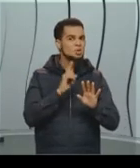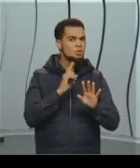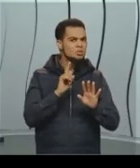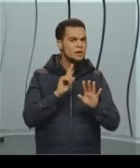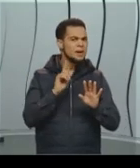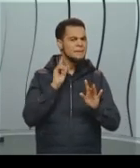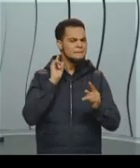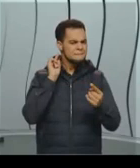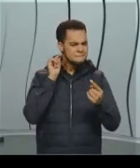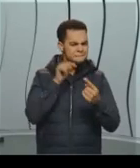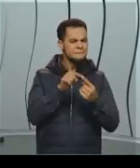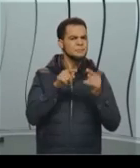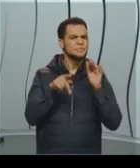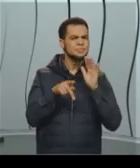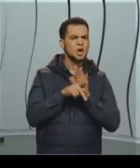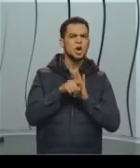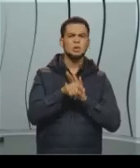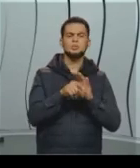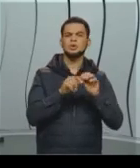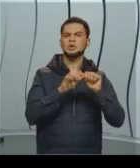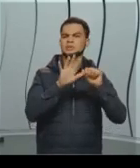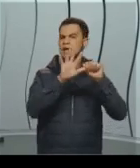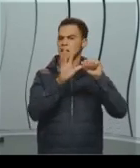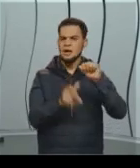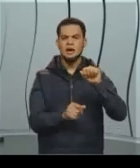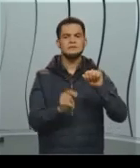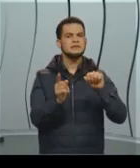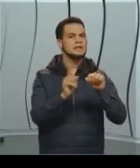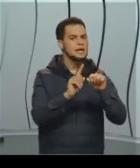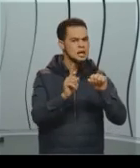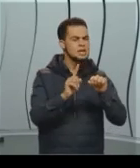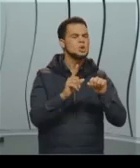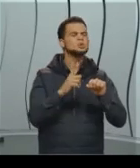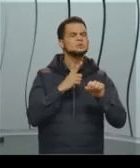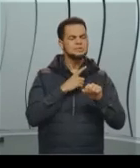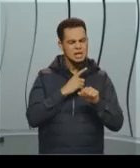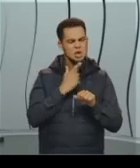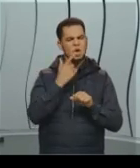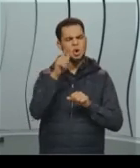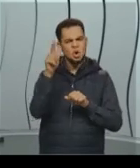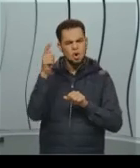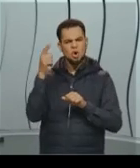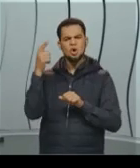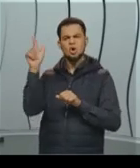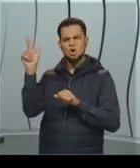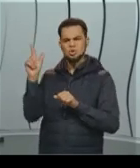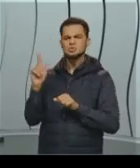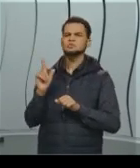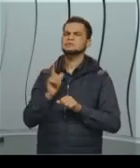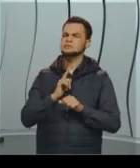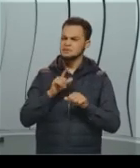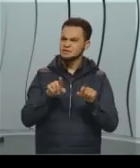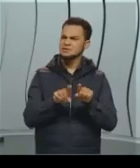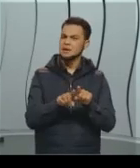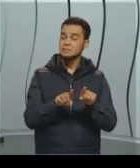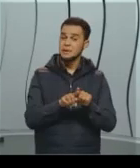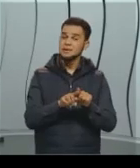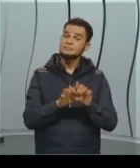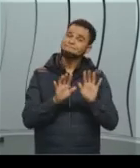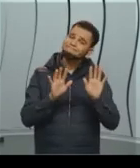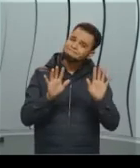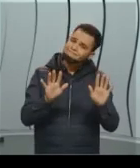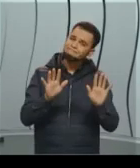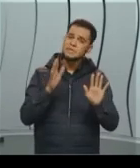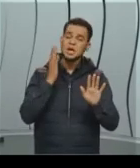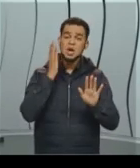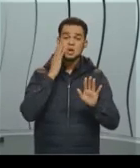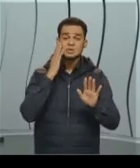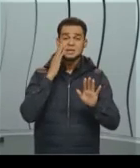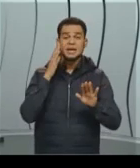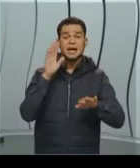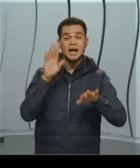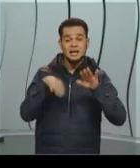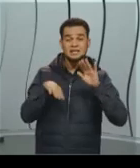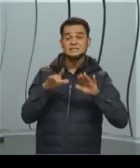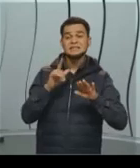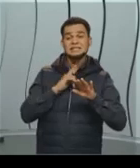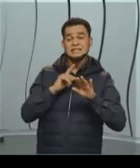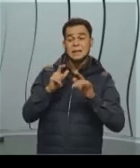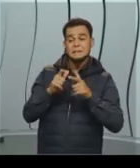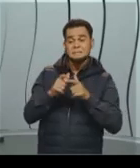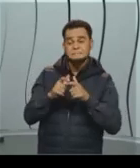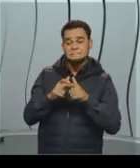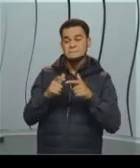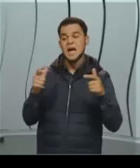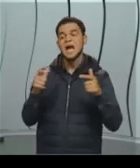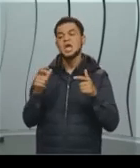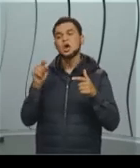África. Elas existem no mundo como um todo. Por alguma questão, a gente pode ter uma concentração maior numa região ou na outra, que é típico